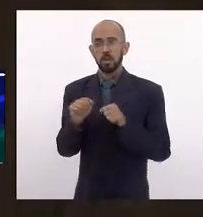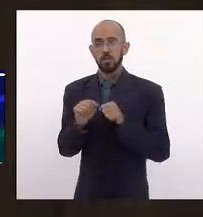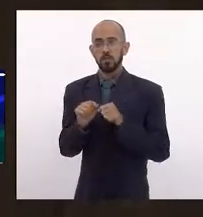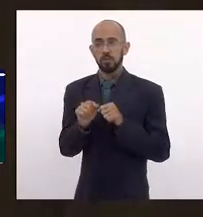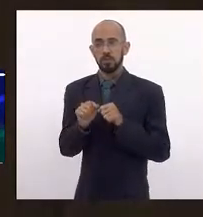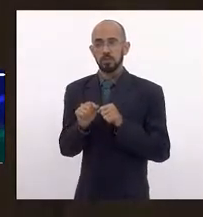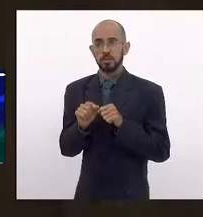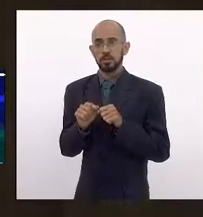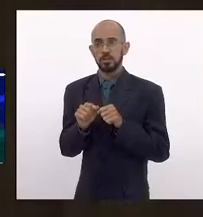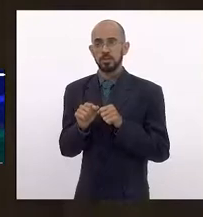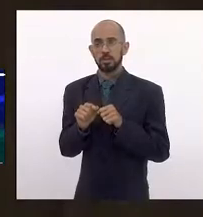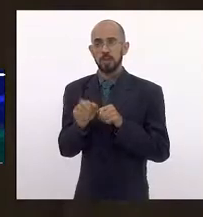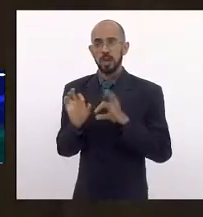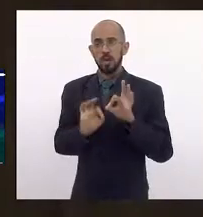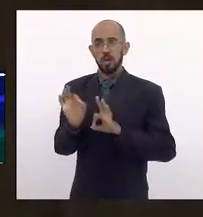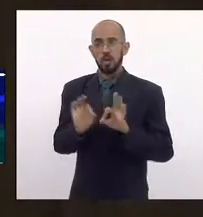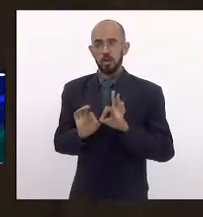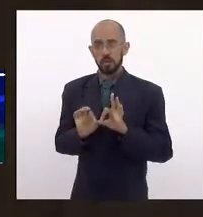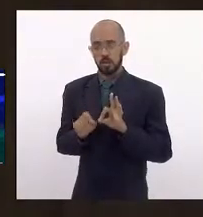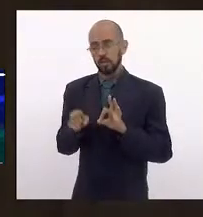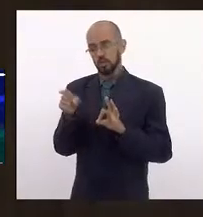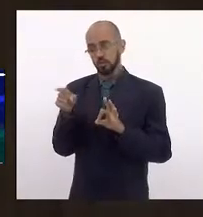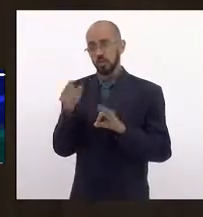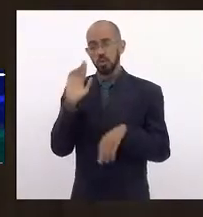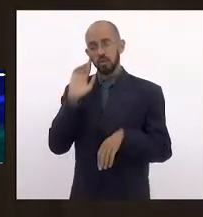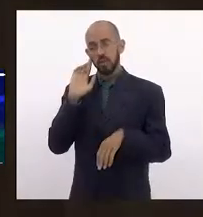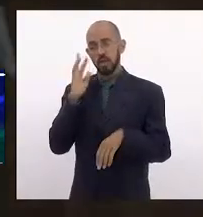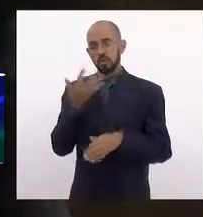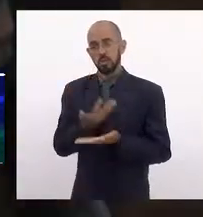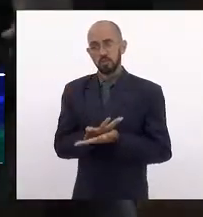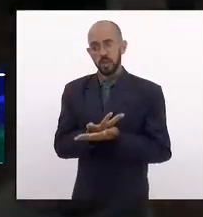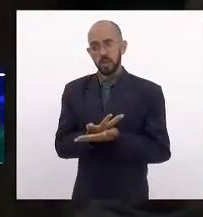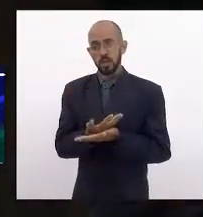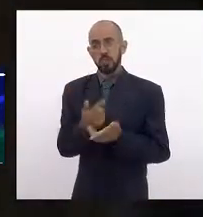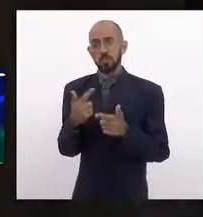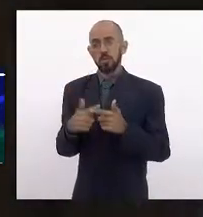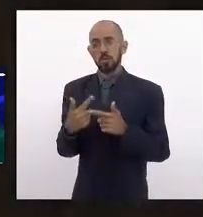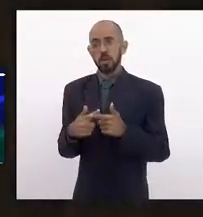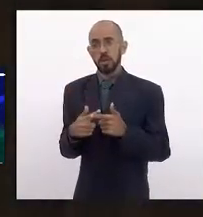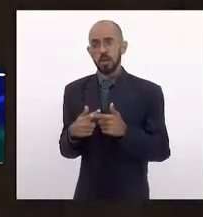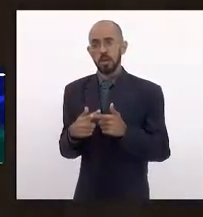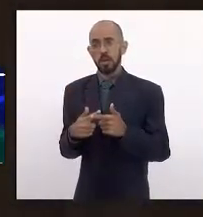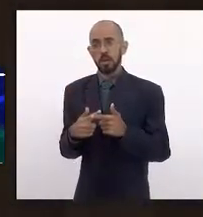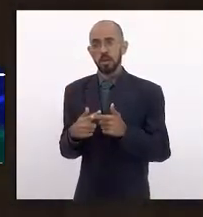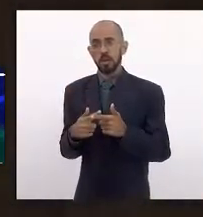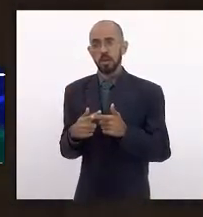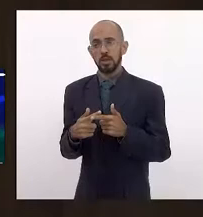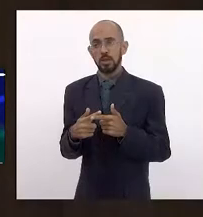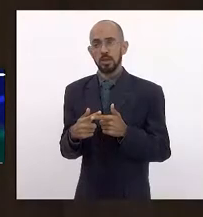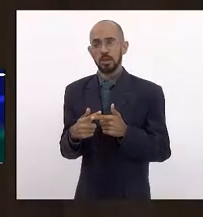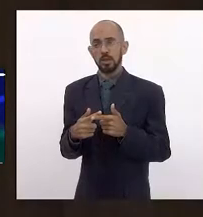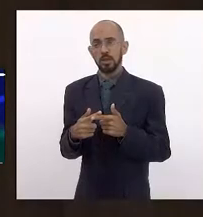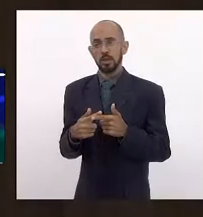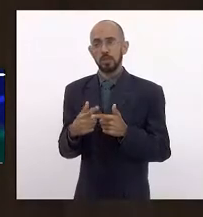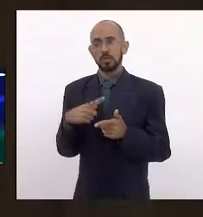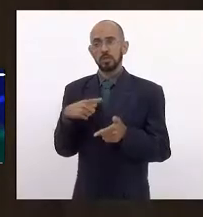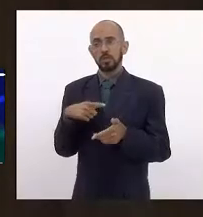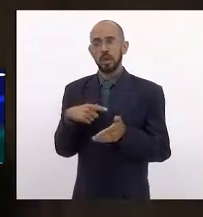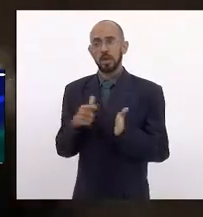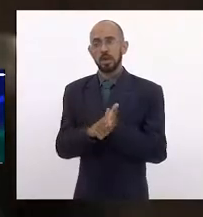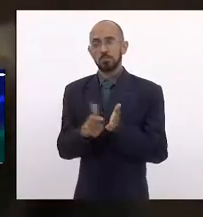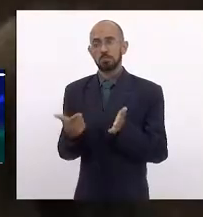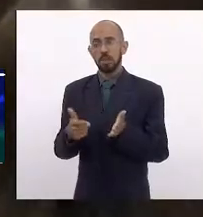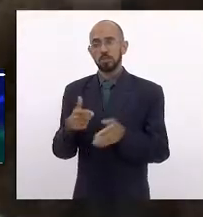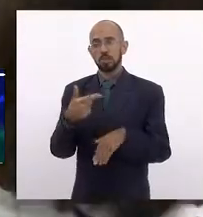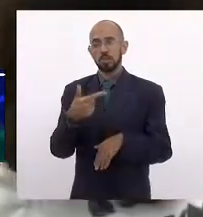fundamentações estão sendo frente o senhor vai decidir Além do mais nas foi isso tá escrito nas folhas